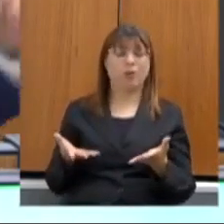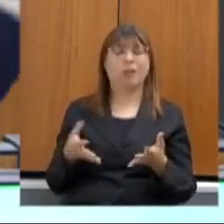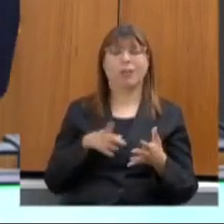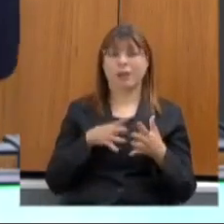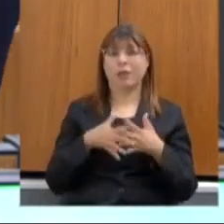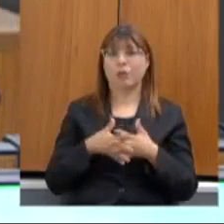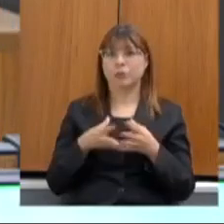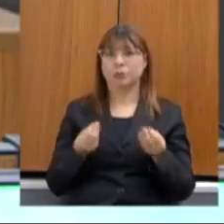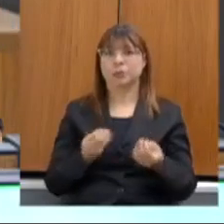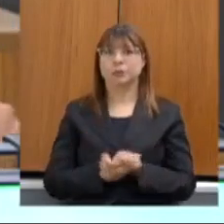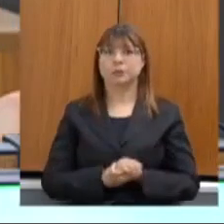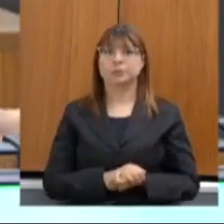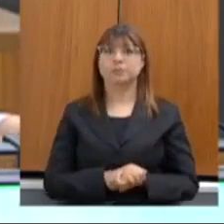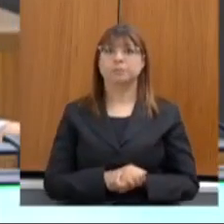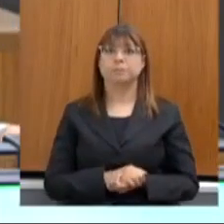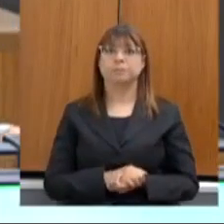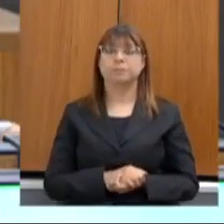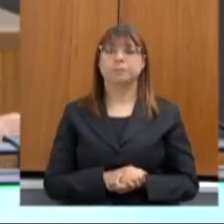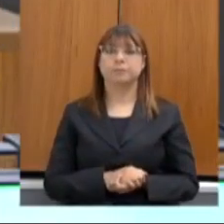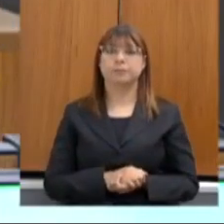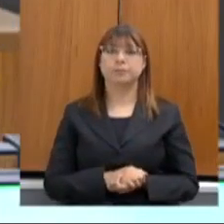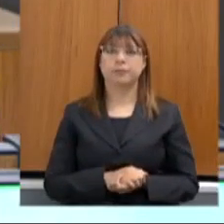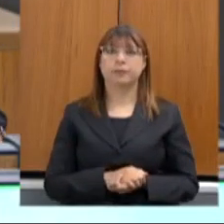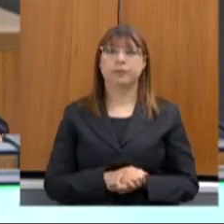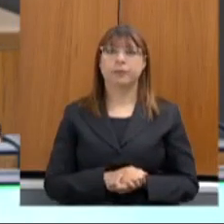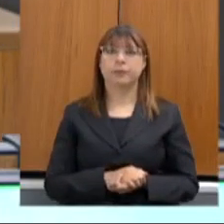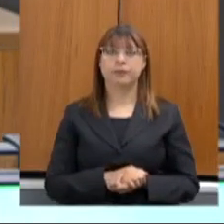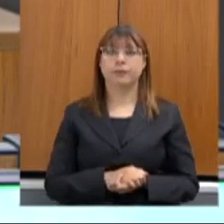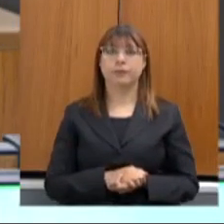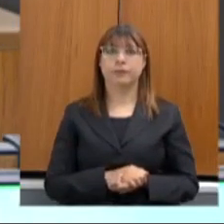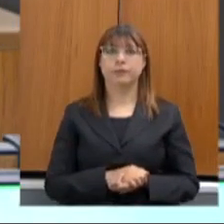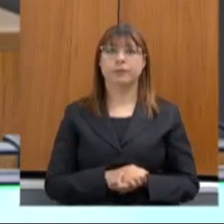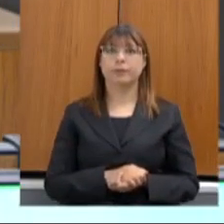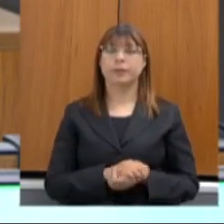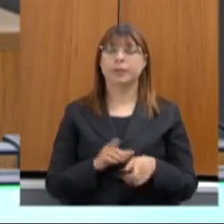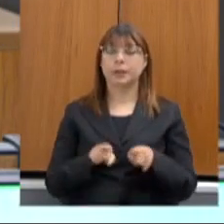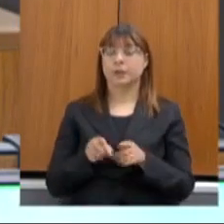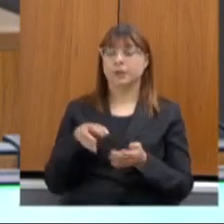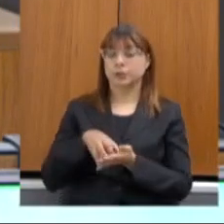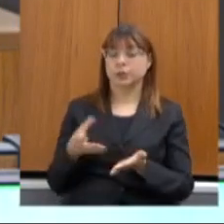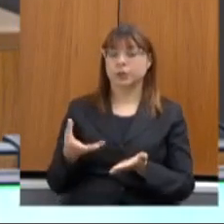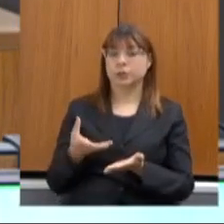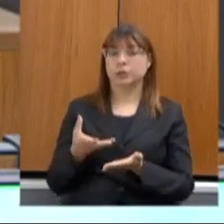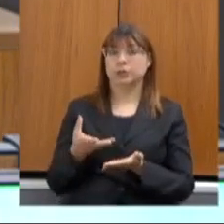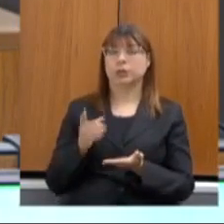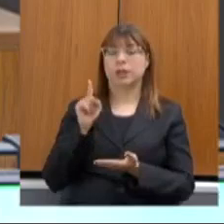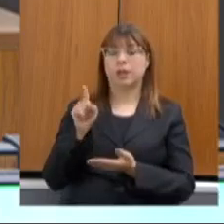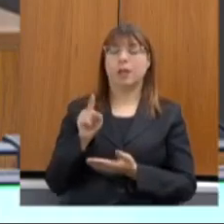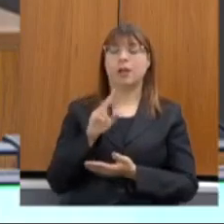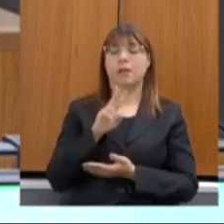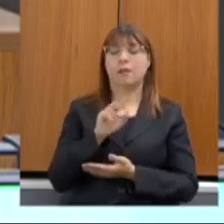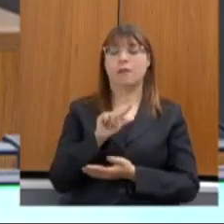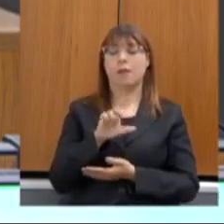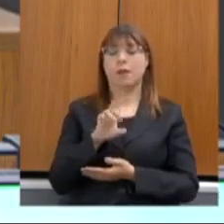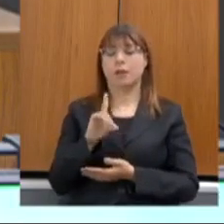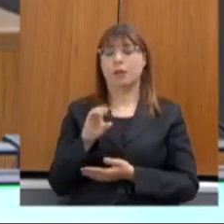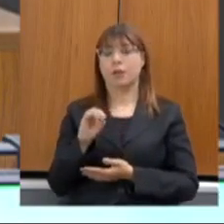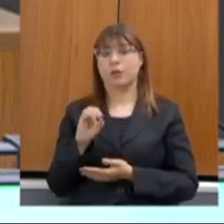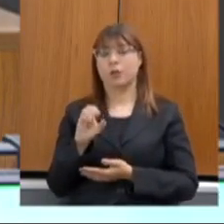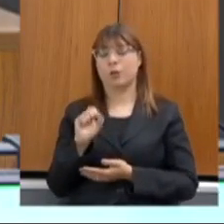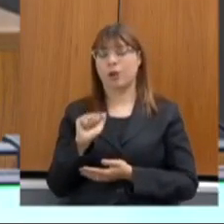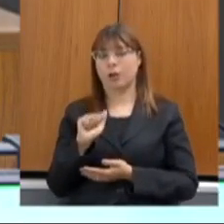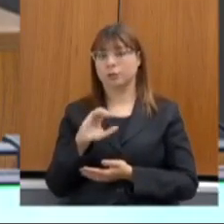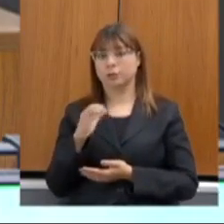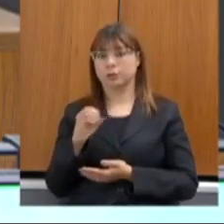tremenda confusão pode passar por favor a agência do Metropolitana do Vale do Aço nós tivemos em